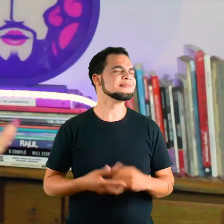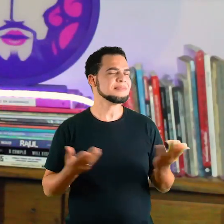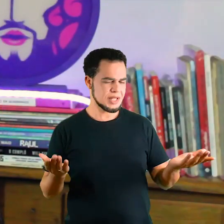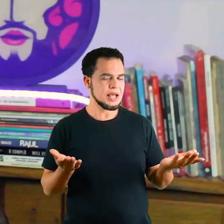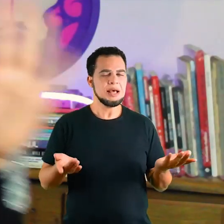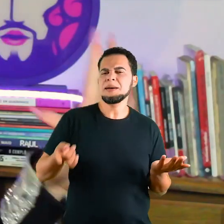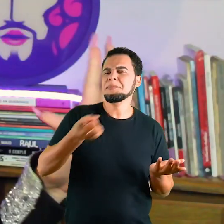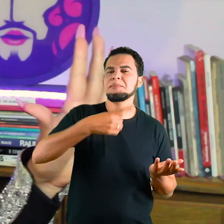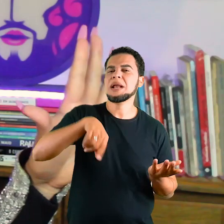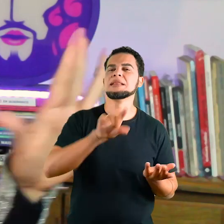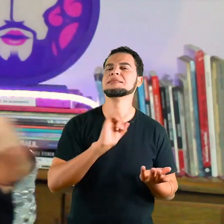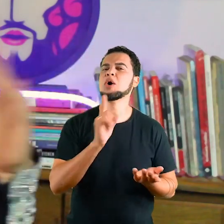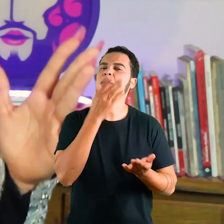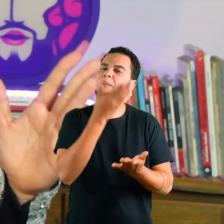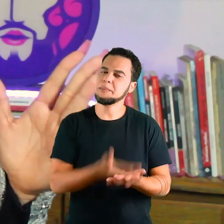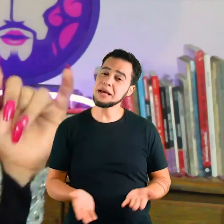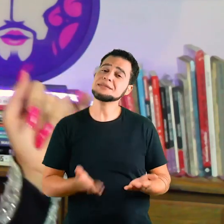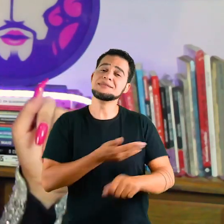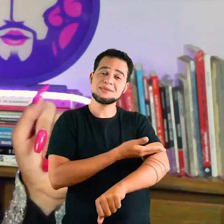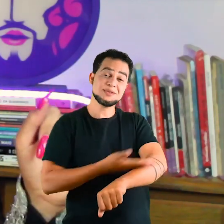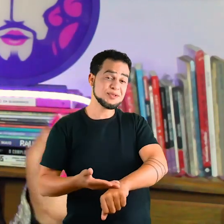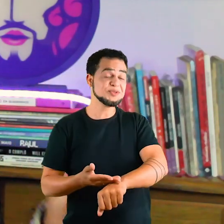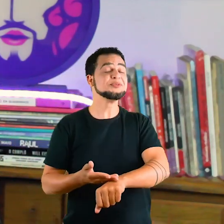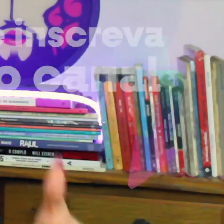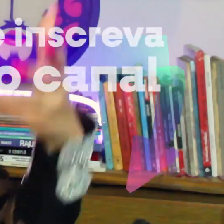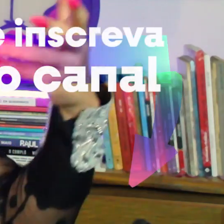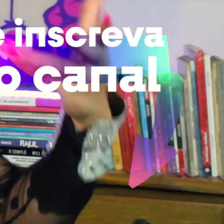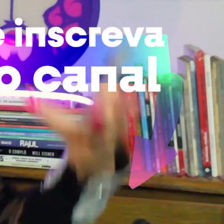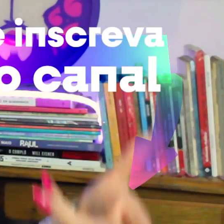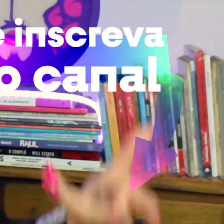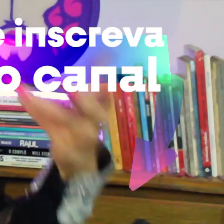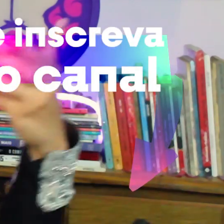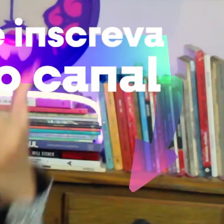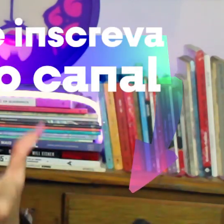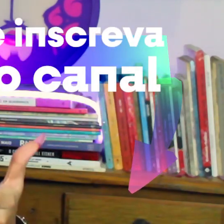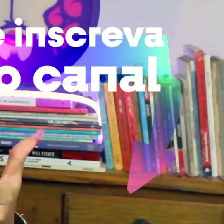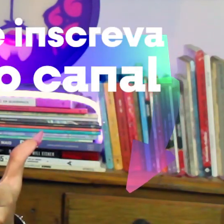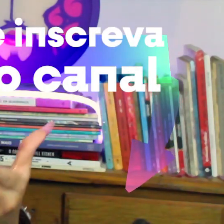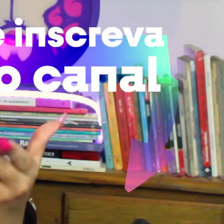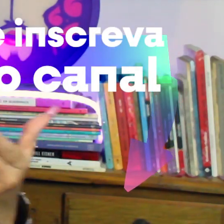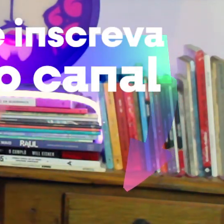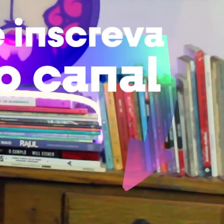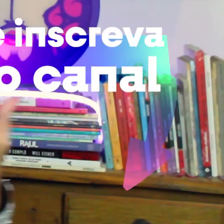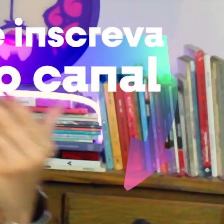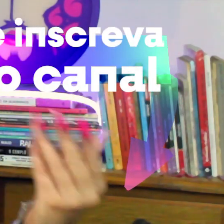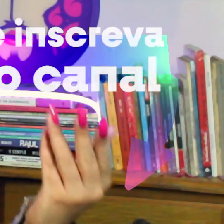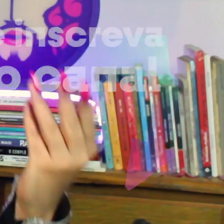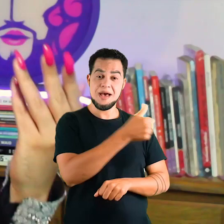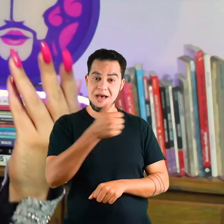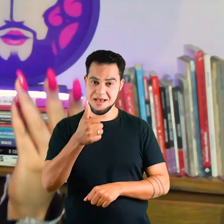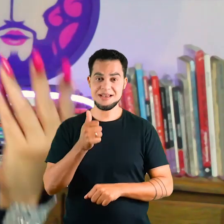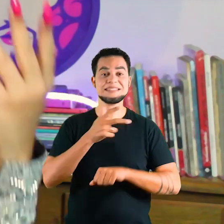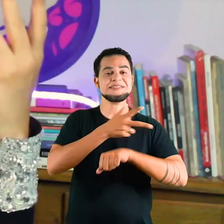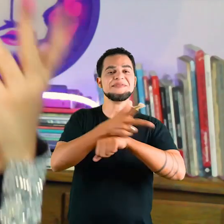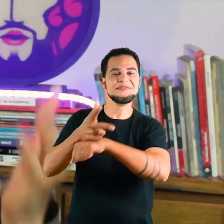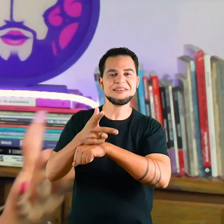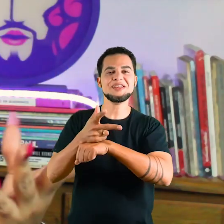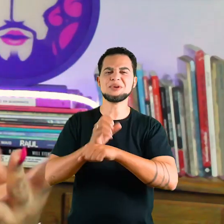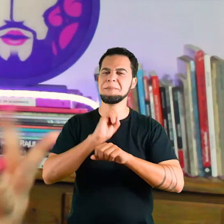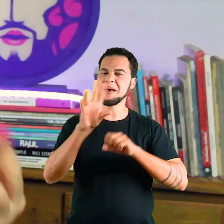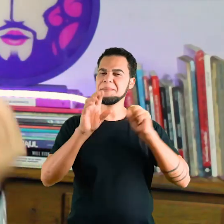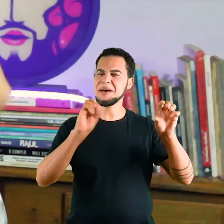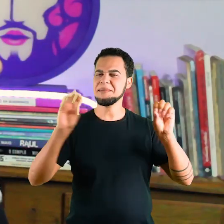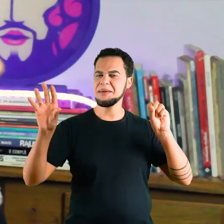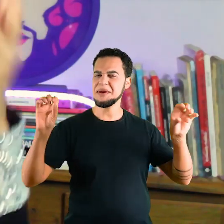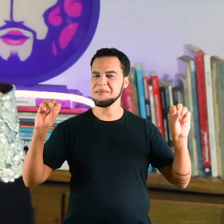Pra gente não perder o costume, não se esqueça de se inscrever no nosso canal, curtir este vídeo, compartilhar